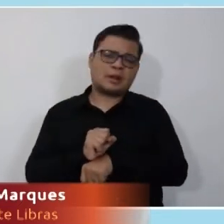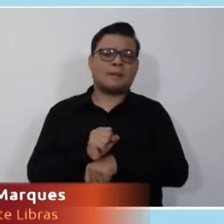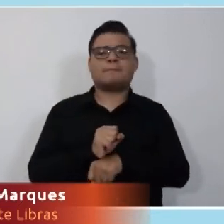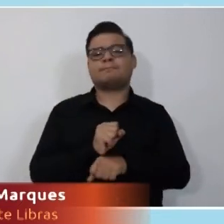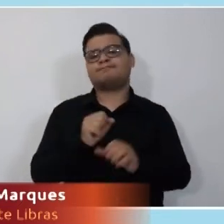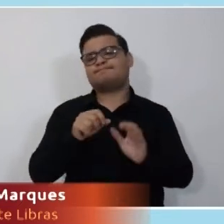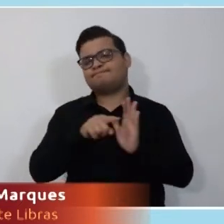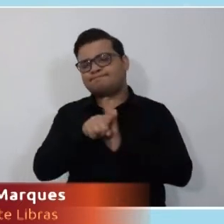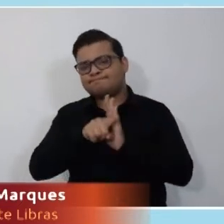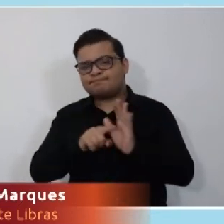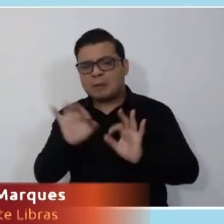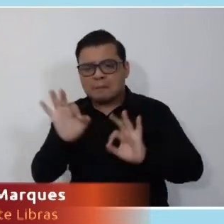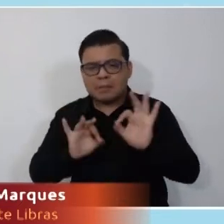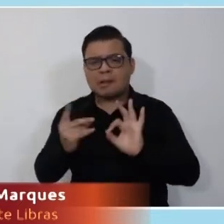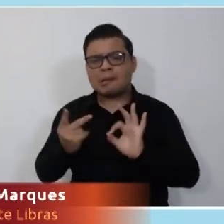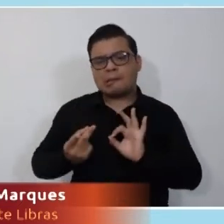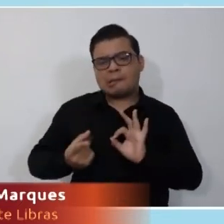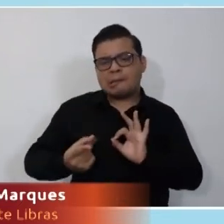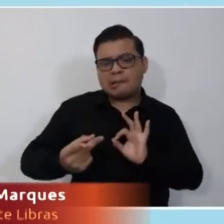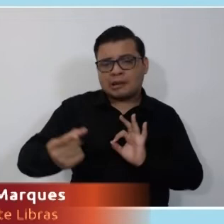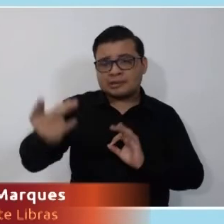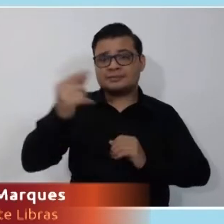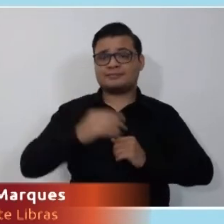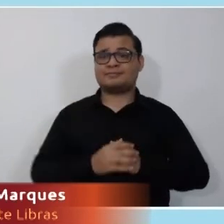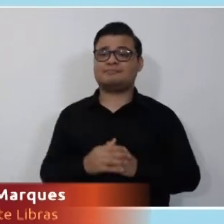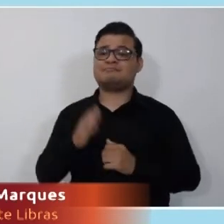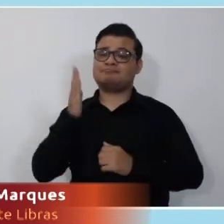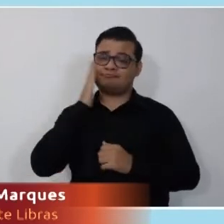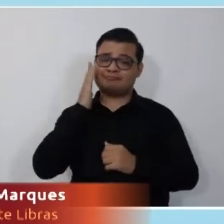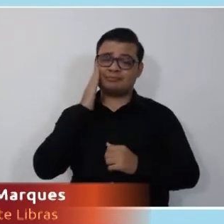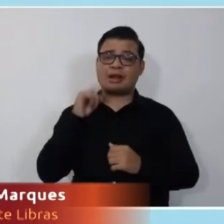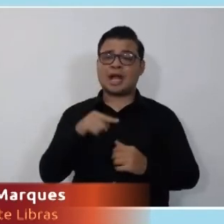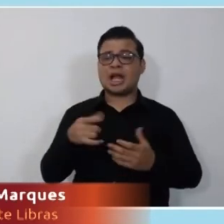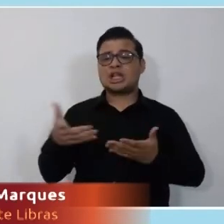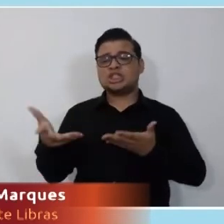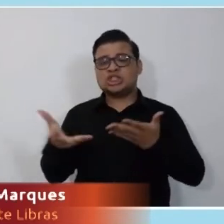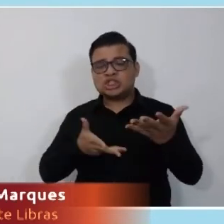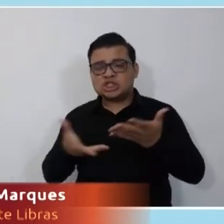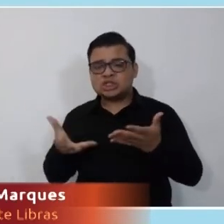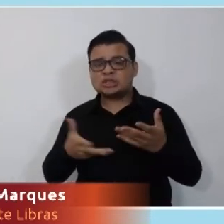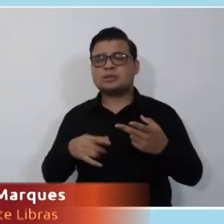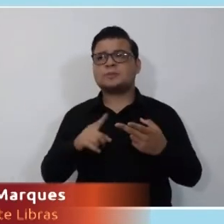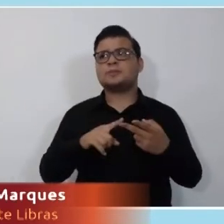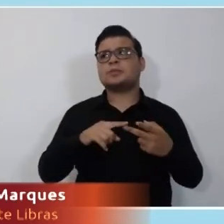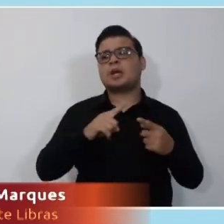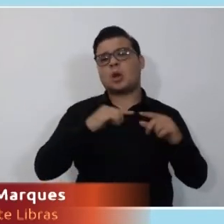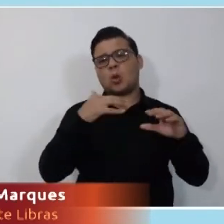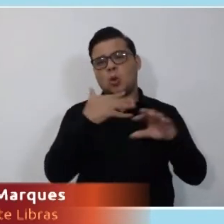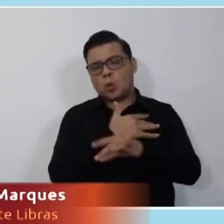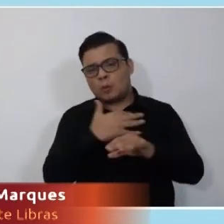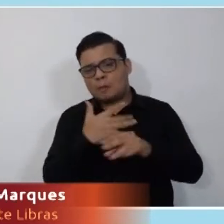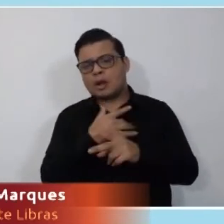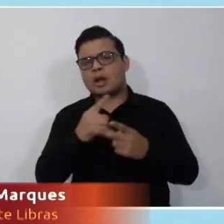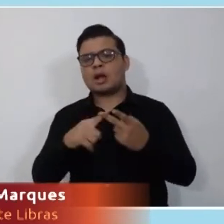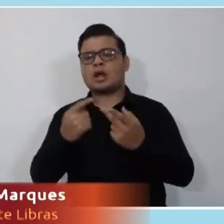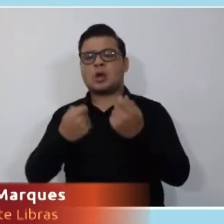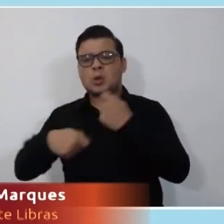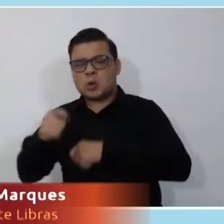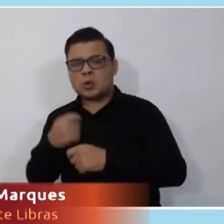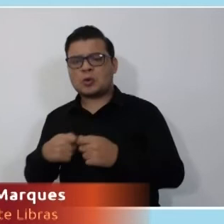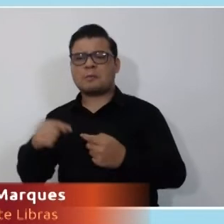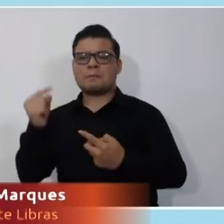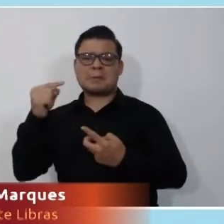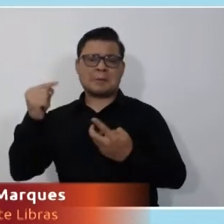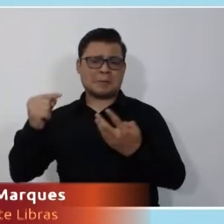planejar hoje, mas nós sabemos que vai acontecer dinâmicas urbanas, econômicas, que obviamente a gente não tem controle no momento